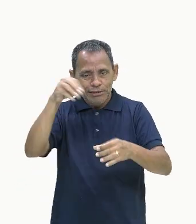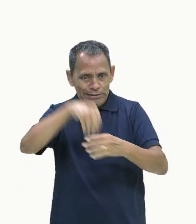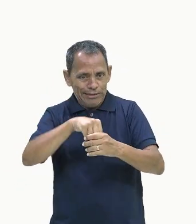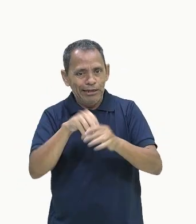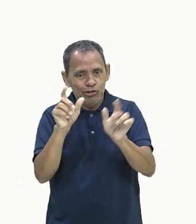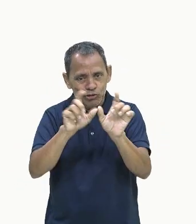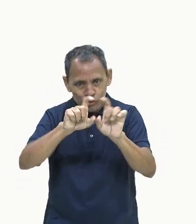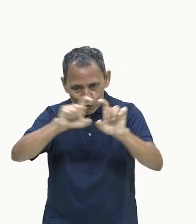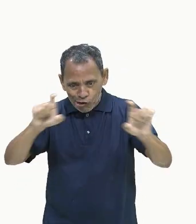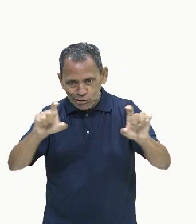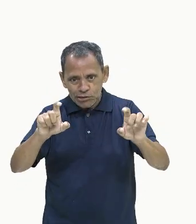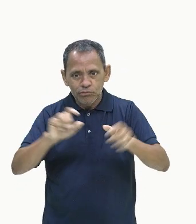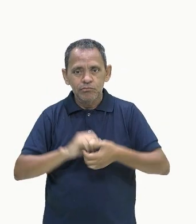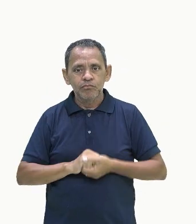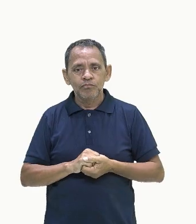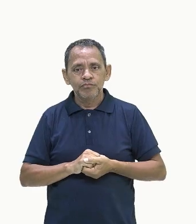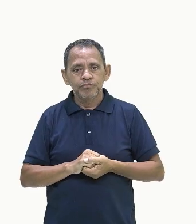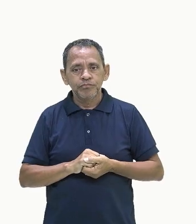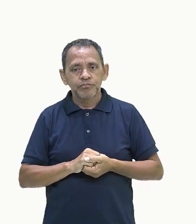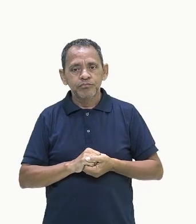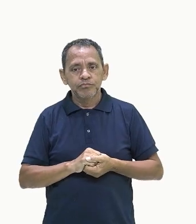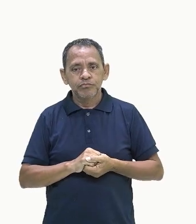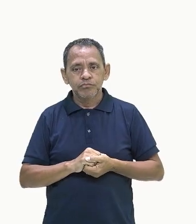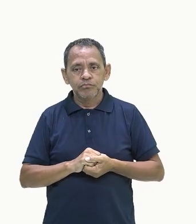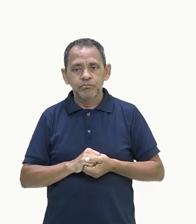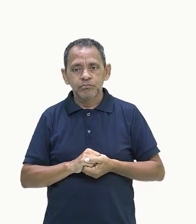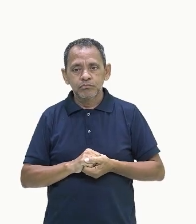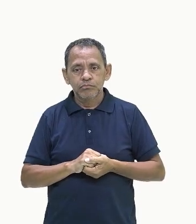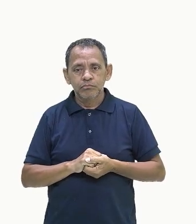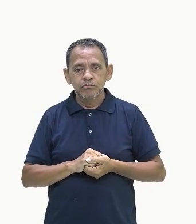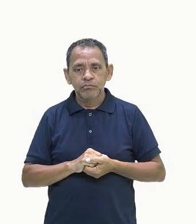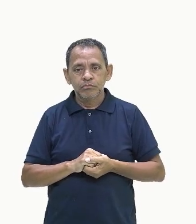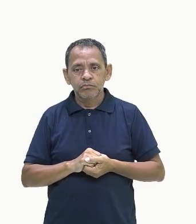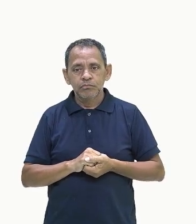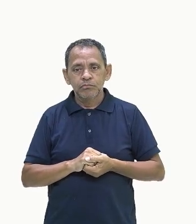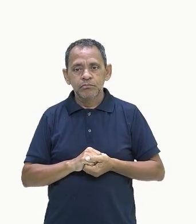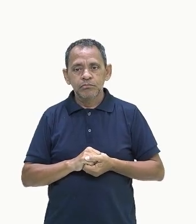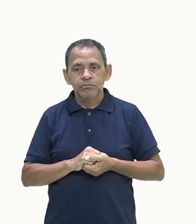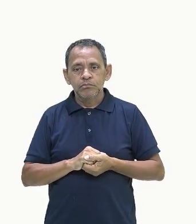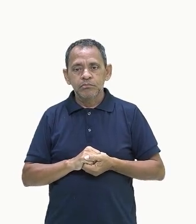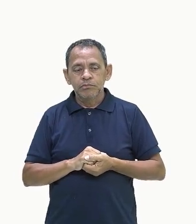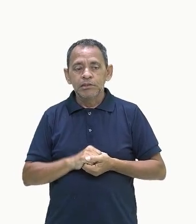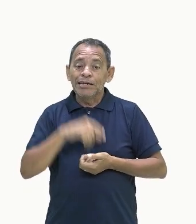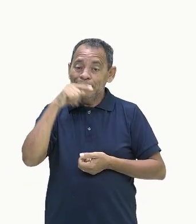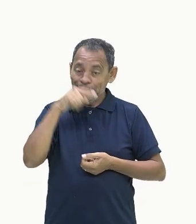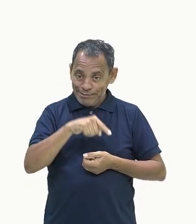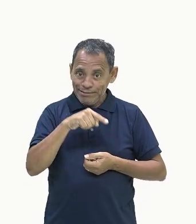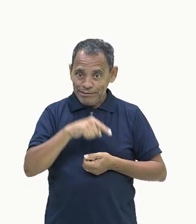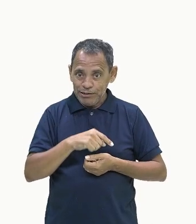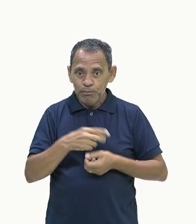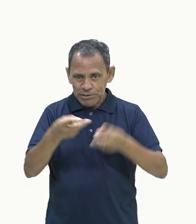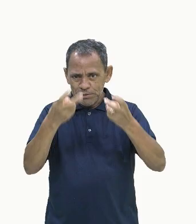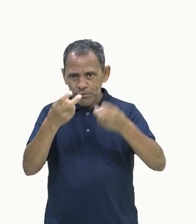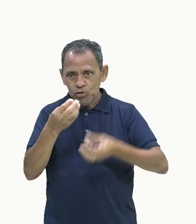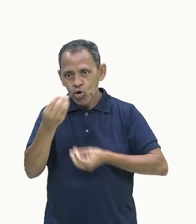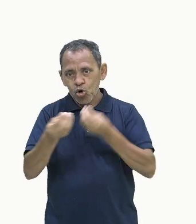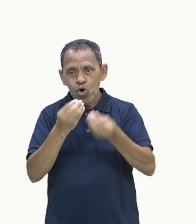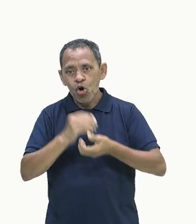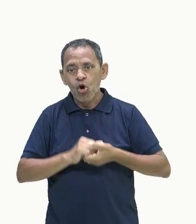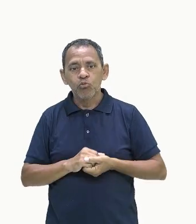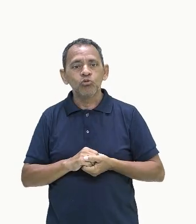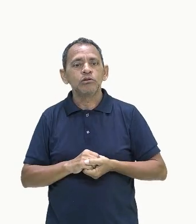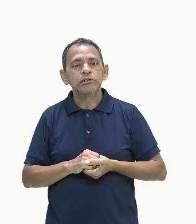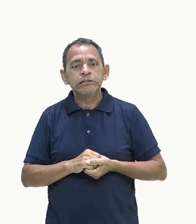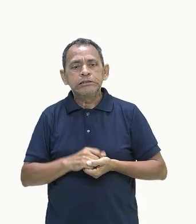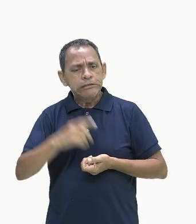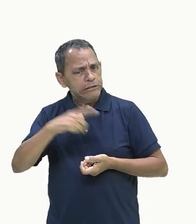sujeito quanto para predicado, tá? Núcleo é a palavra mais importante em termos de